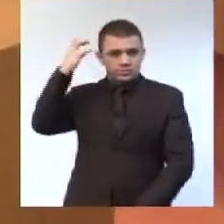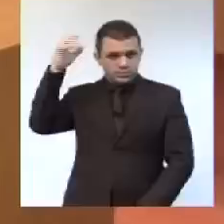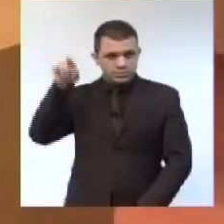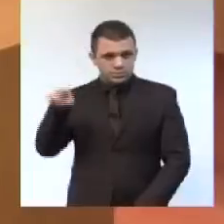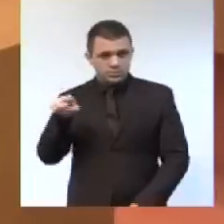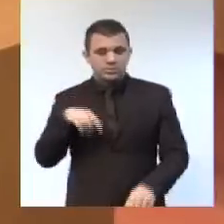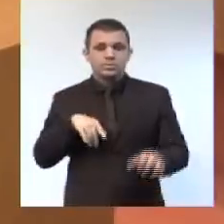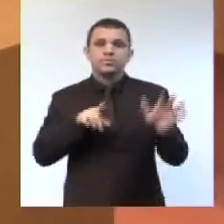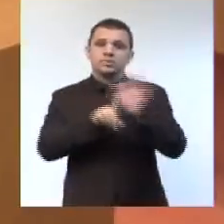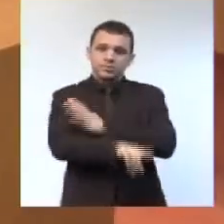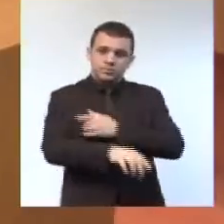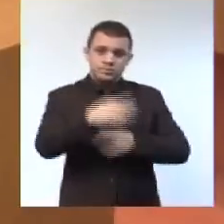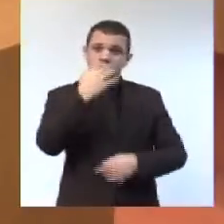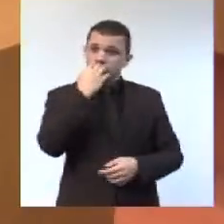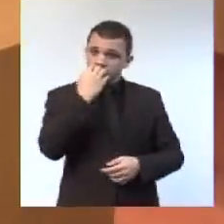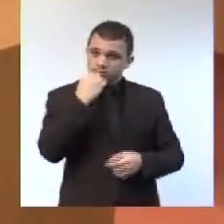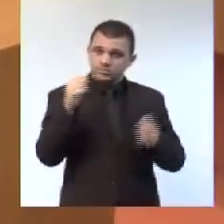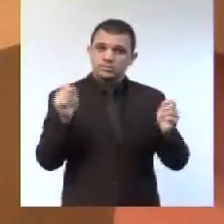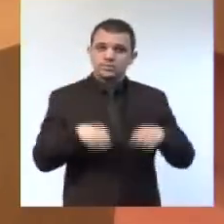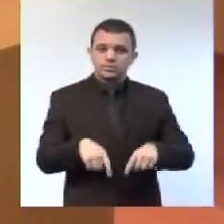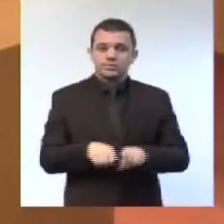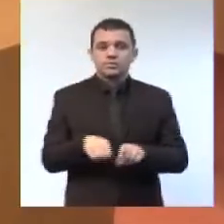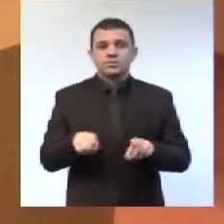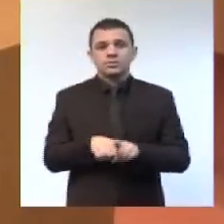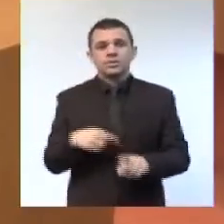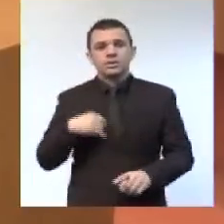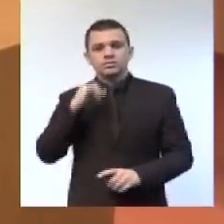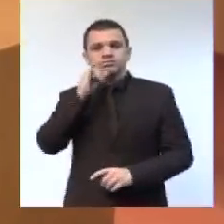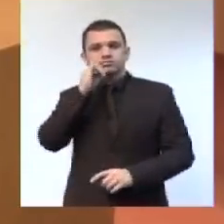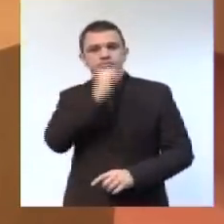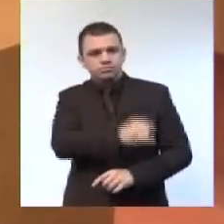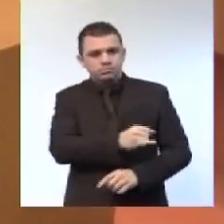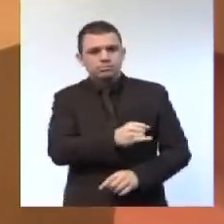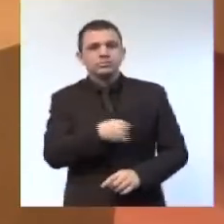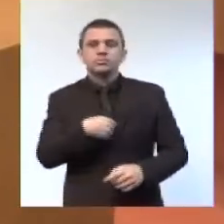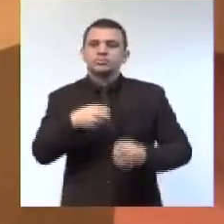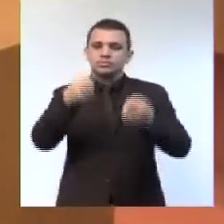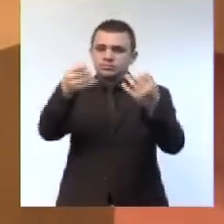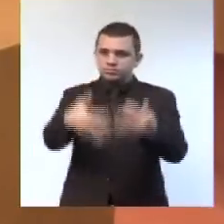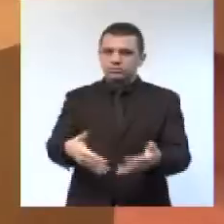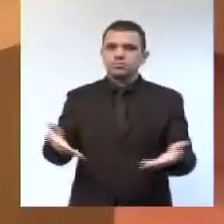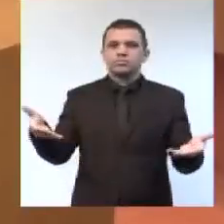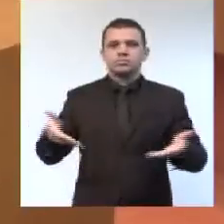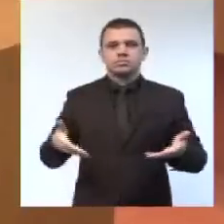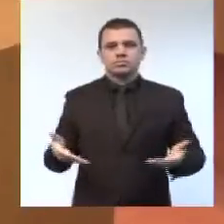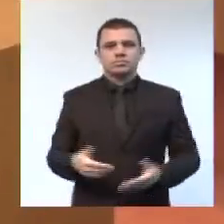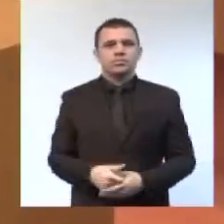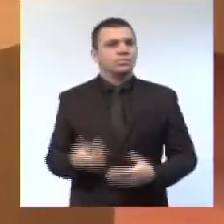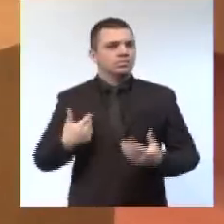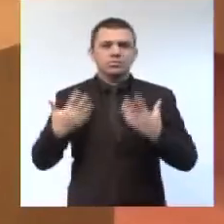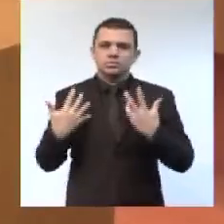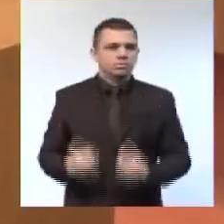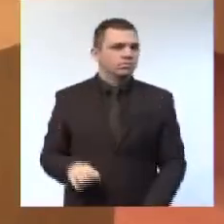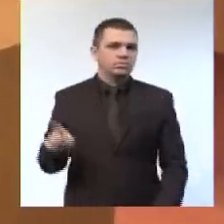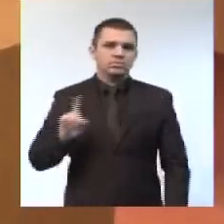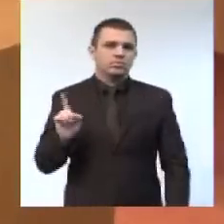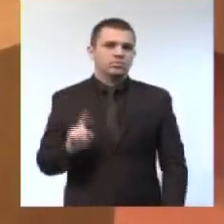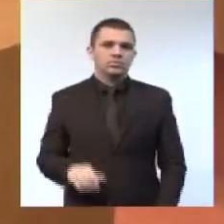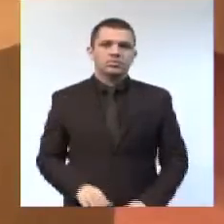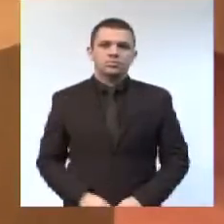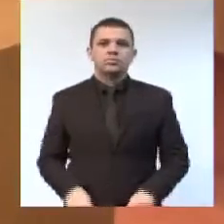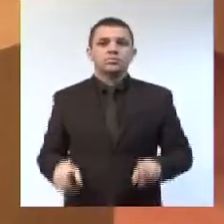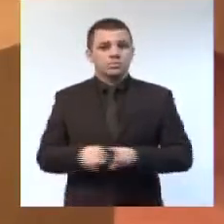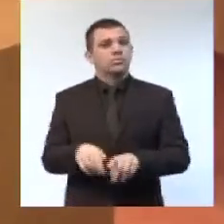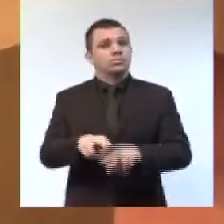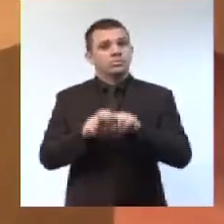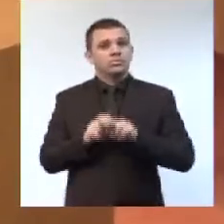Sarney, o que eu falei para ele, eu estou lhe dizendo, não aceitarei. E exatamente